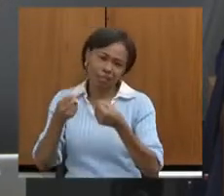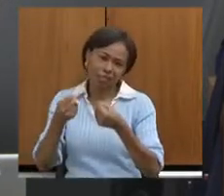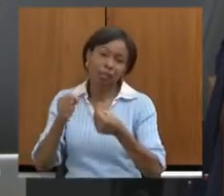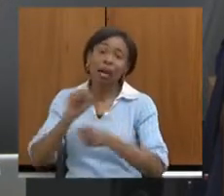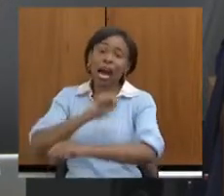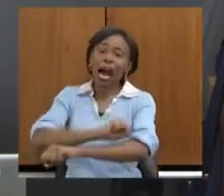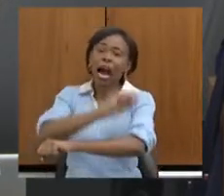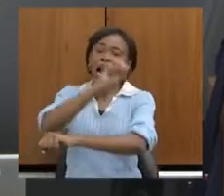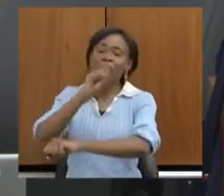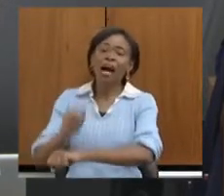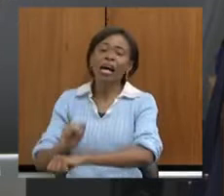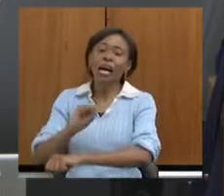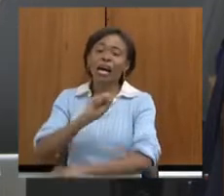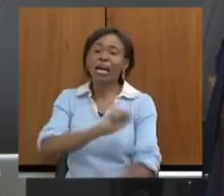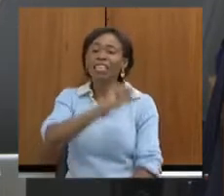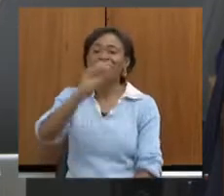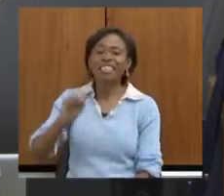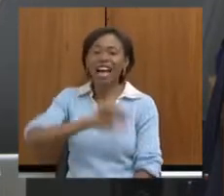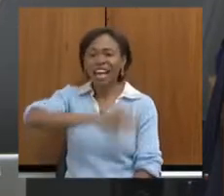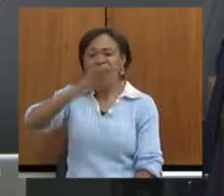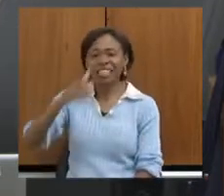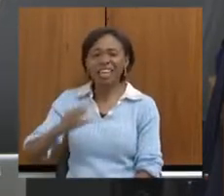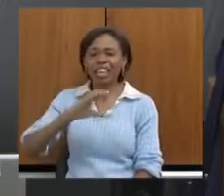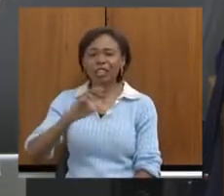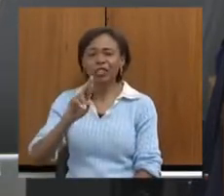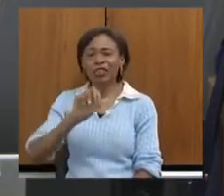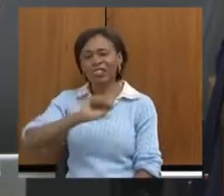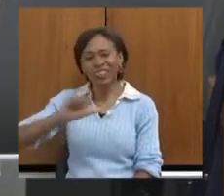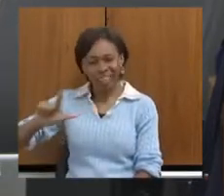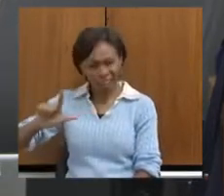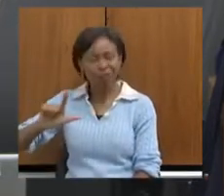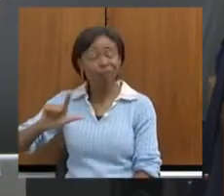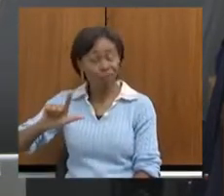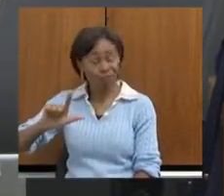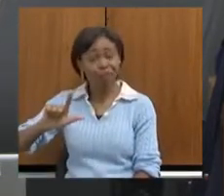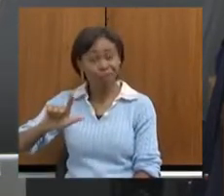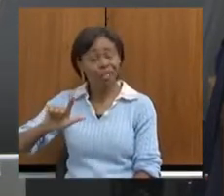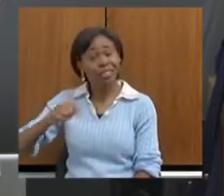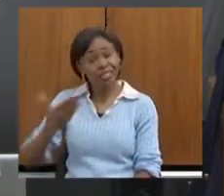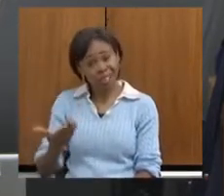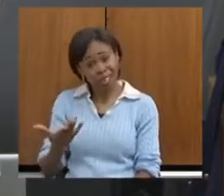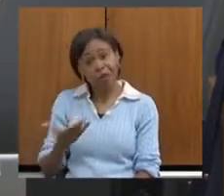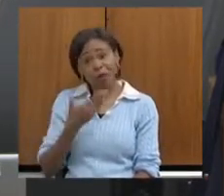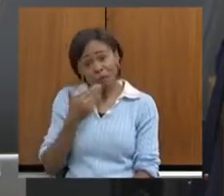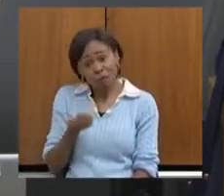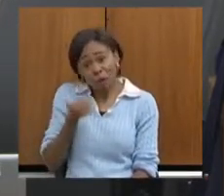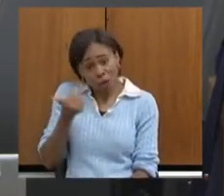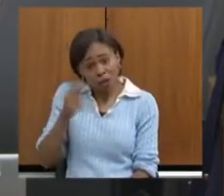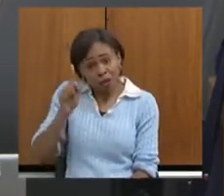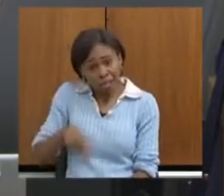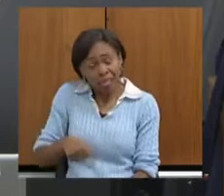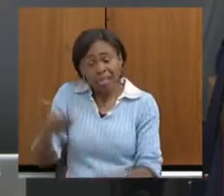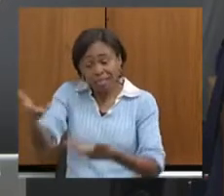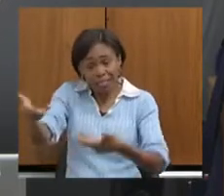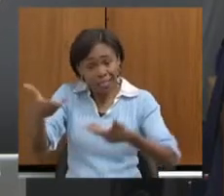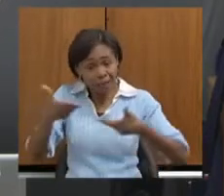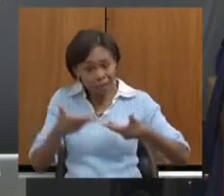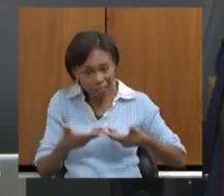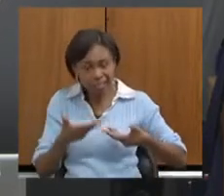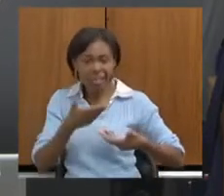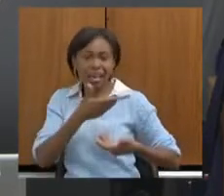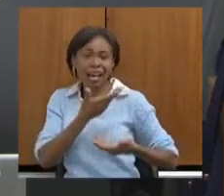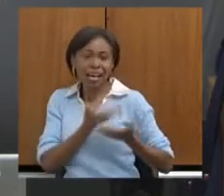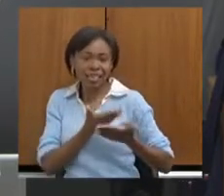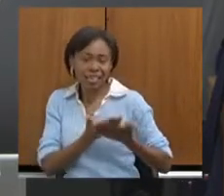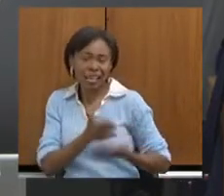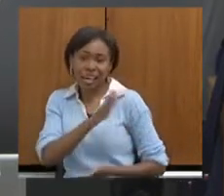Serra do Curral nada mais apropriado do que recebemos as crianças EA escola é durante